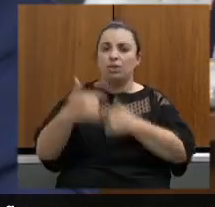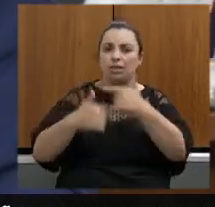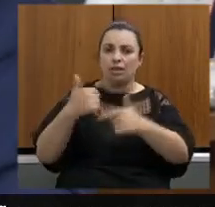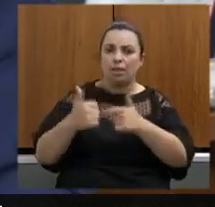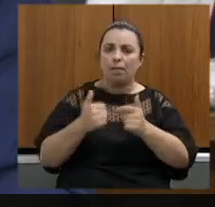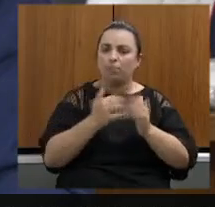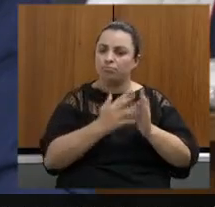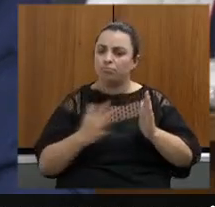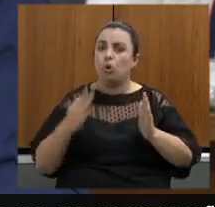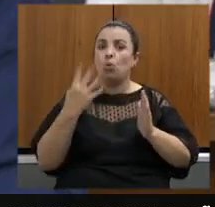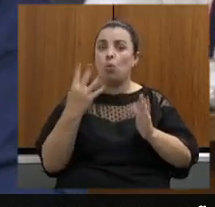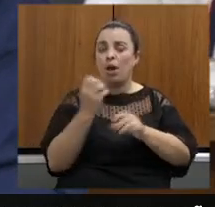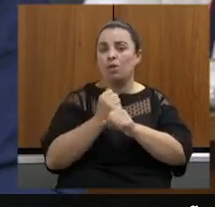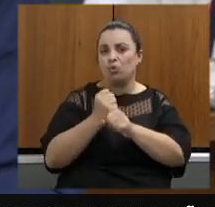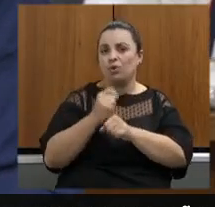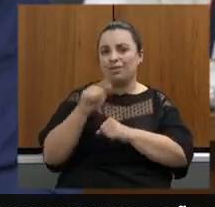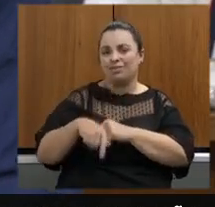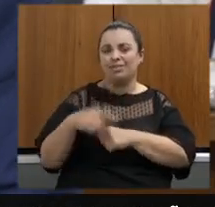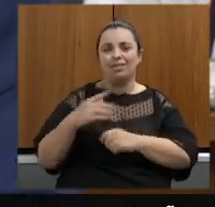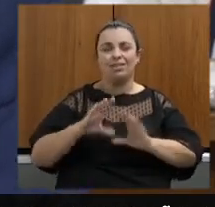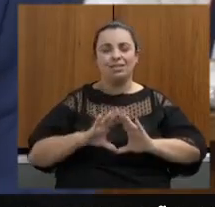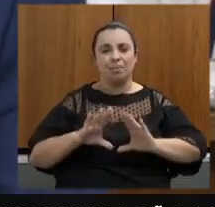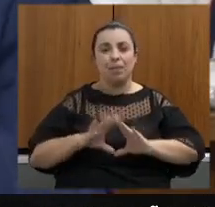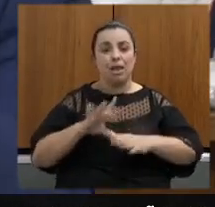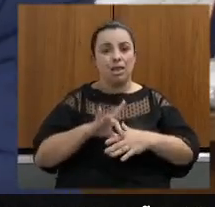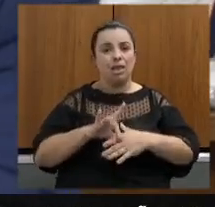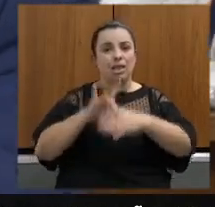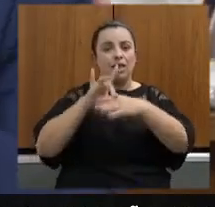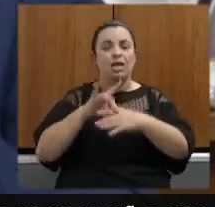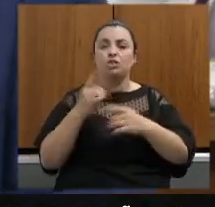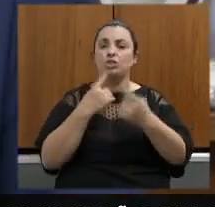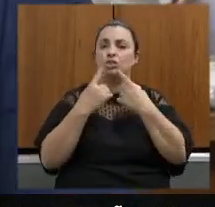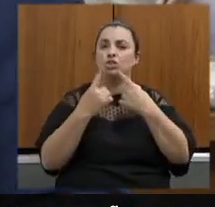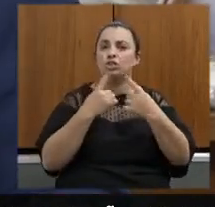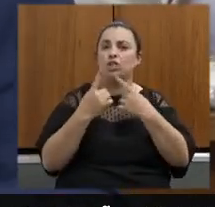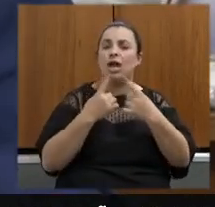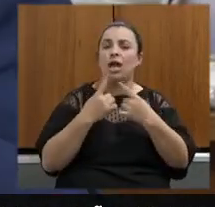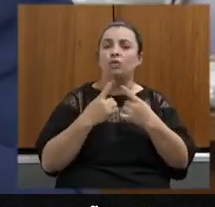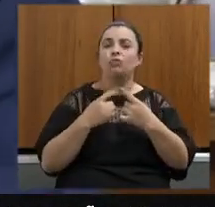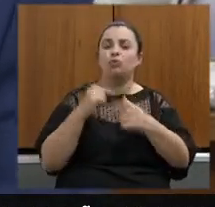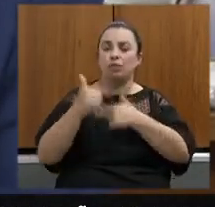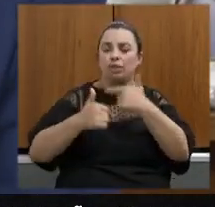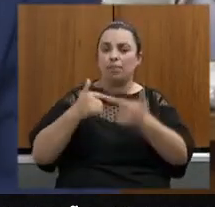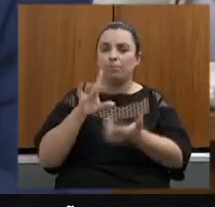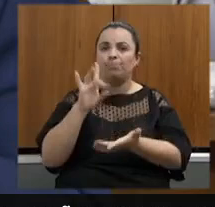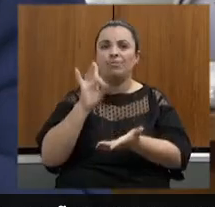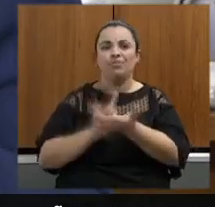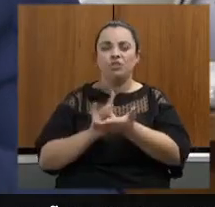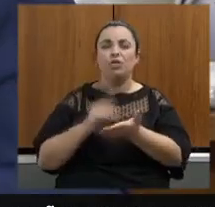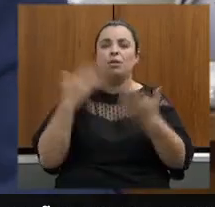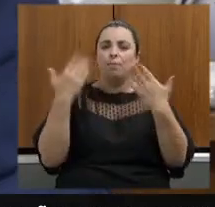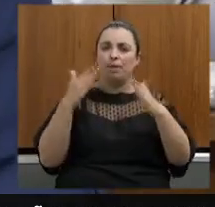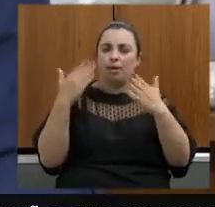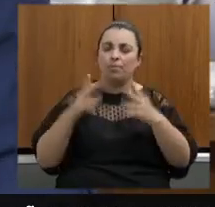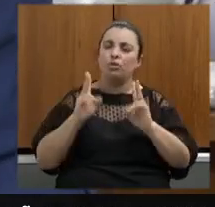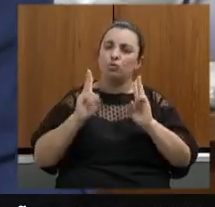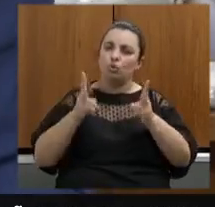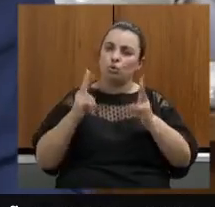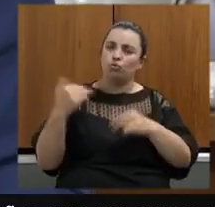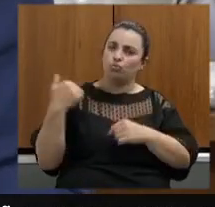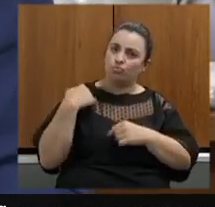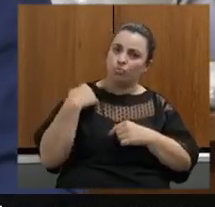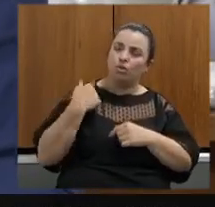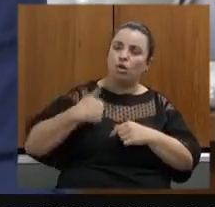Legislativa sempre com muita liderança sempre com muita condição de diálogo e construção de e o seu trabalho parabéns pela sua nomeação e continue contando